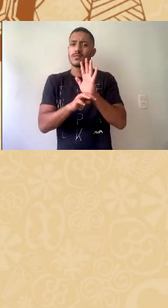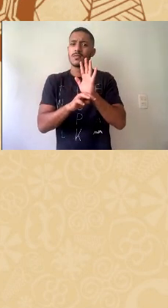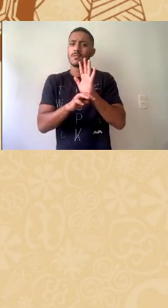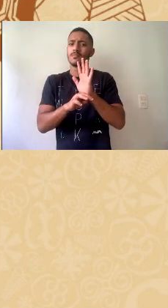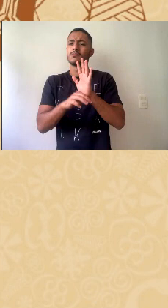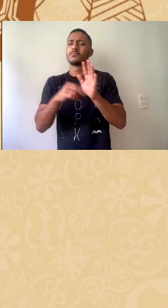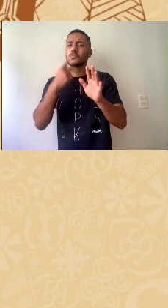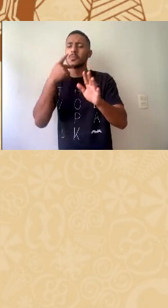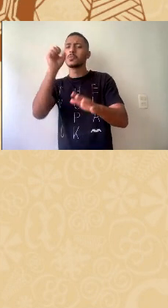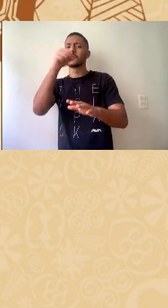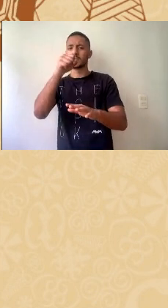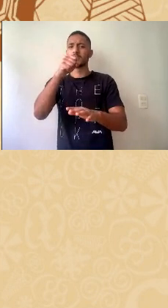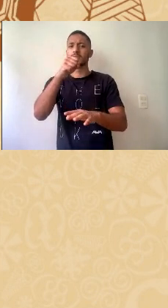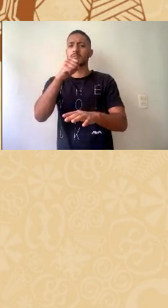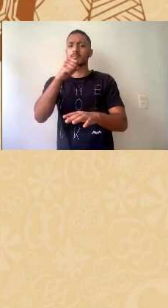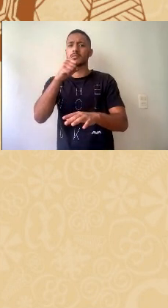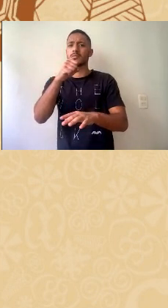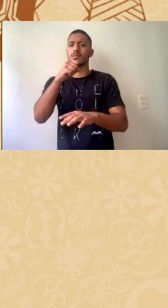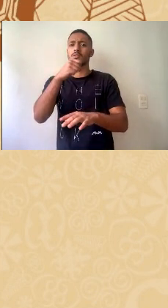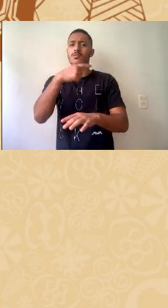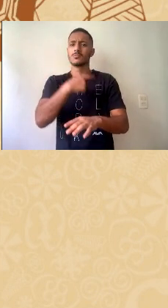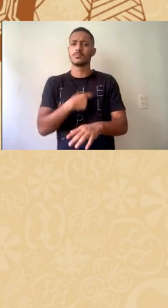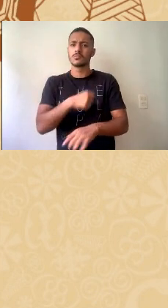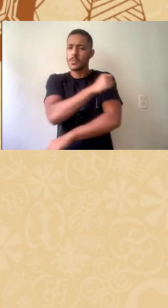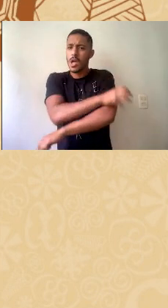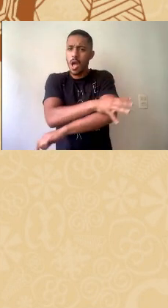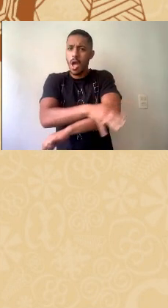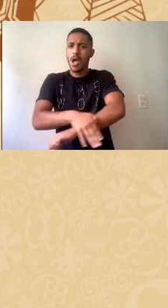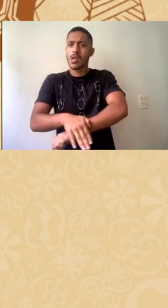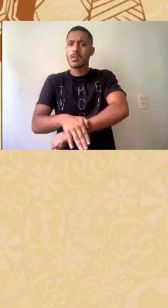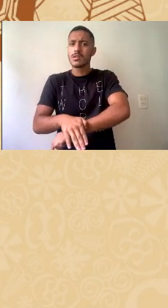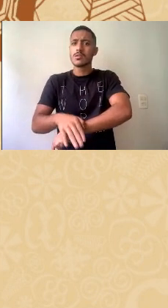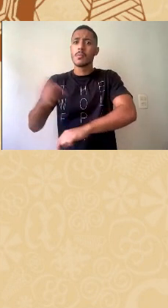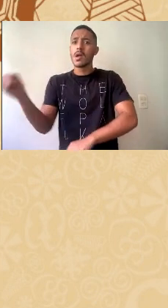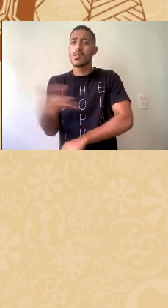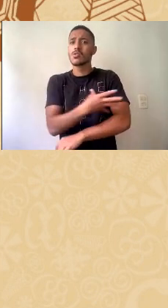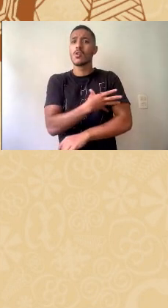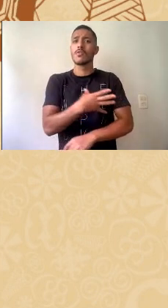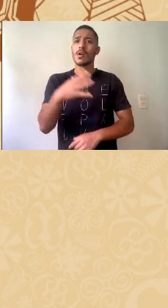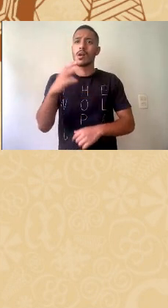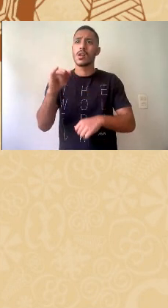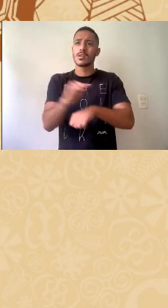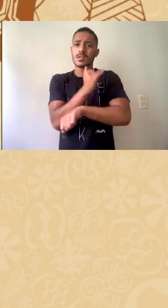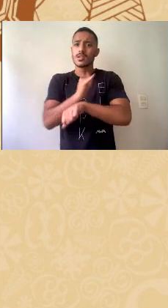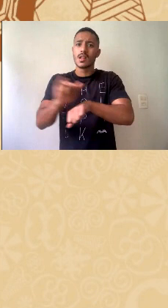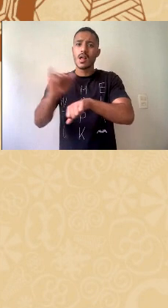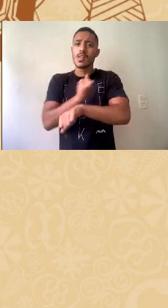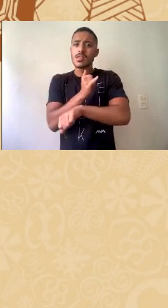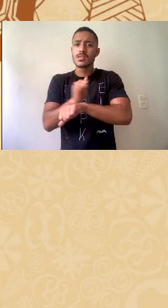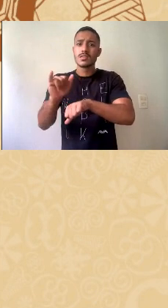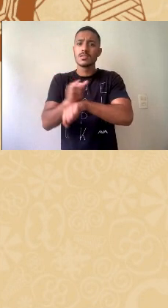racistas, a mais nova estratégia de manutenção do racismo na atualidade.